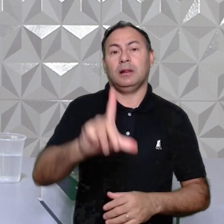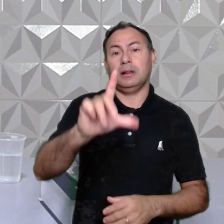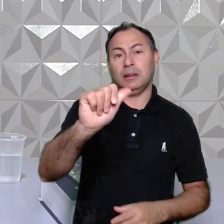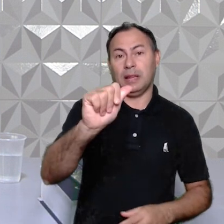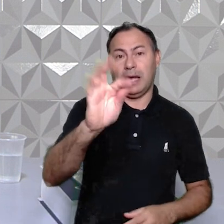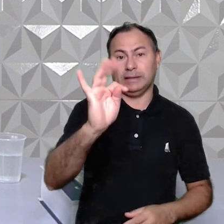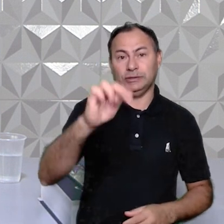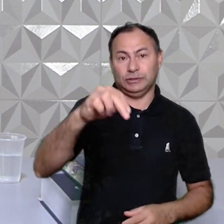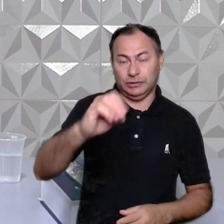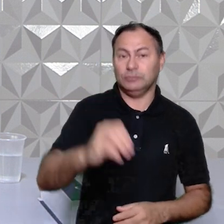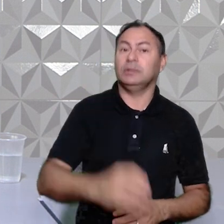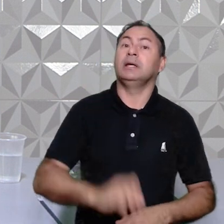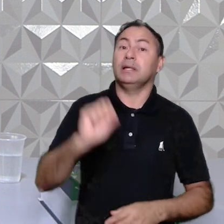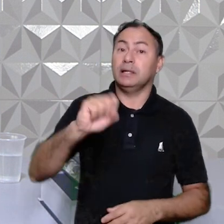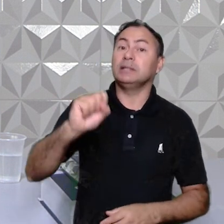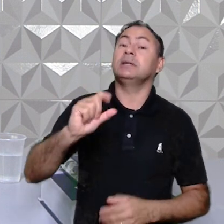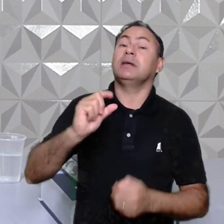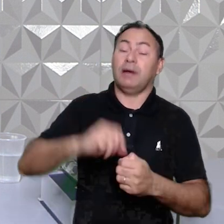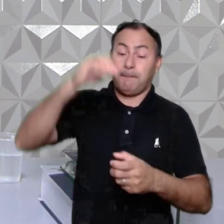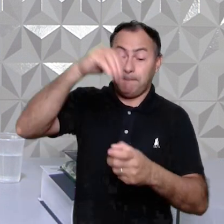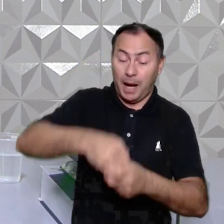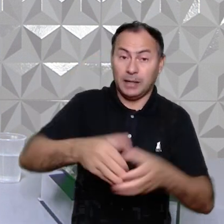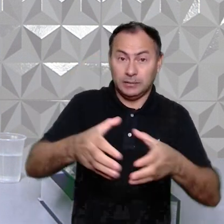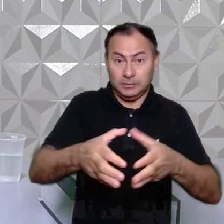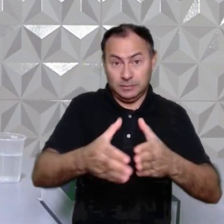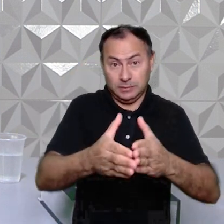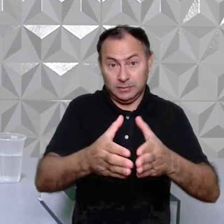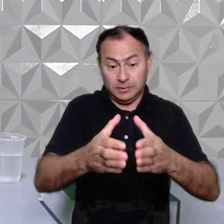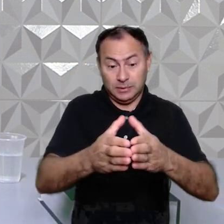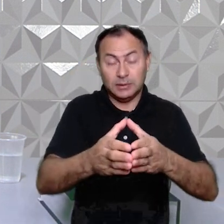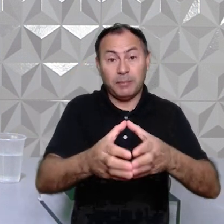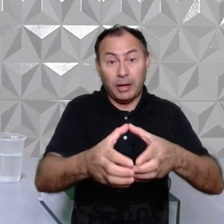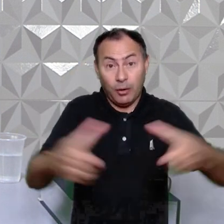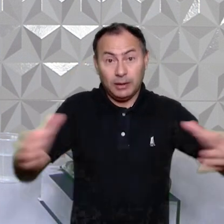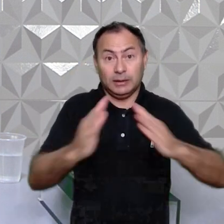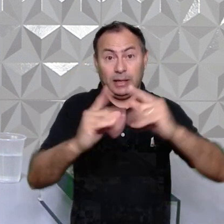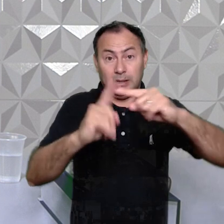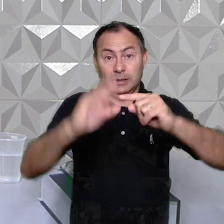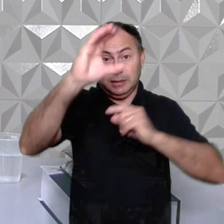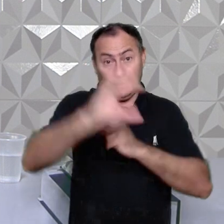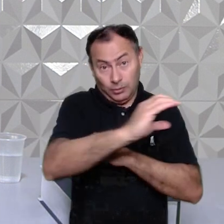faz parte, é a maior parte da Igreja Católica,